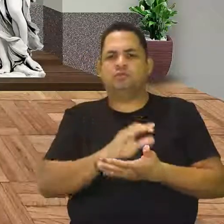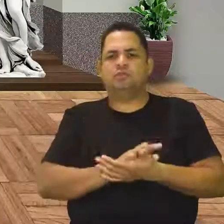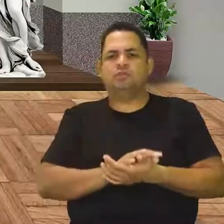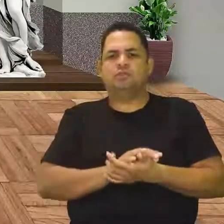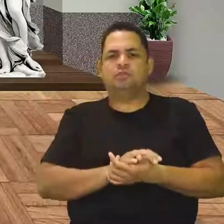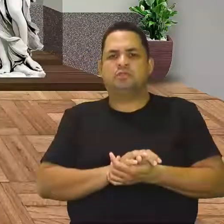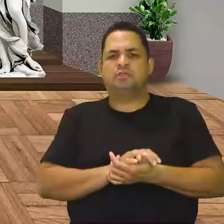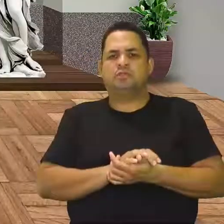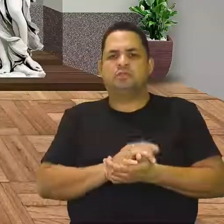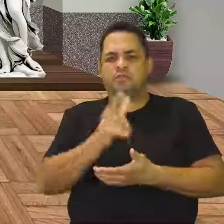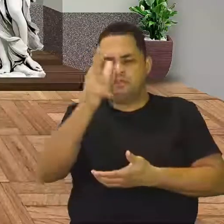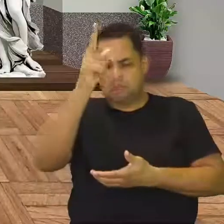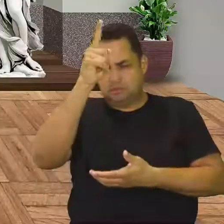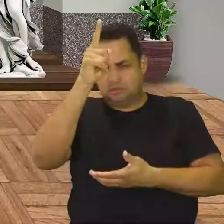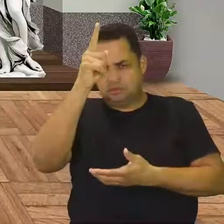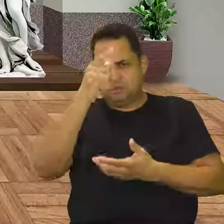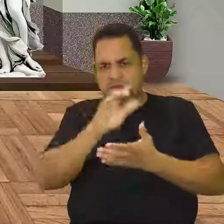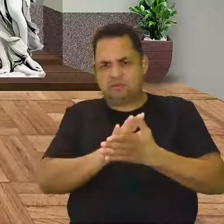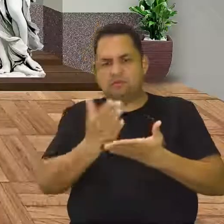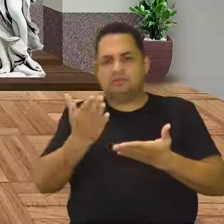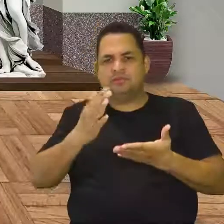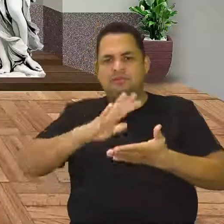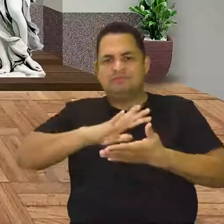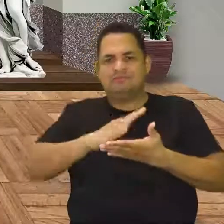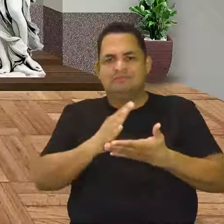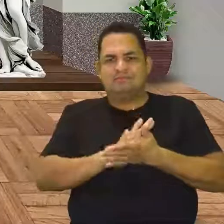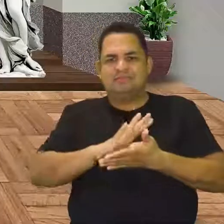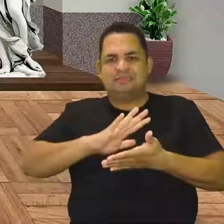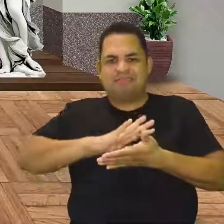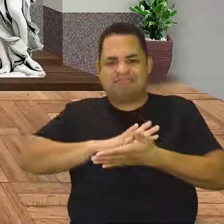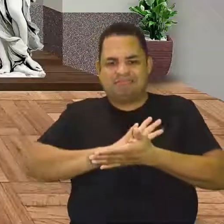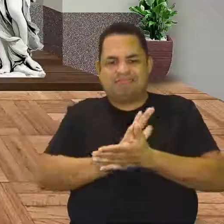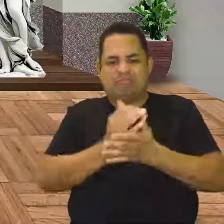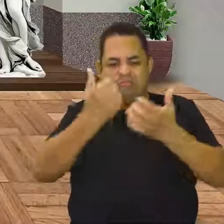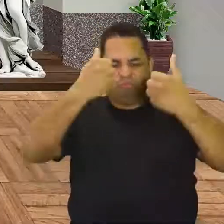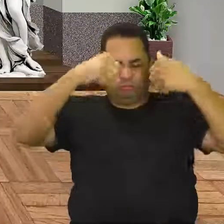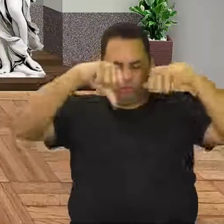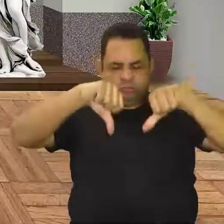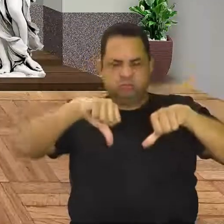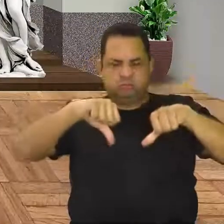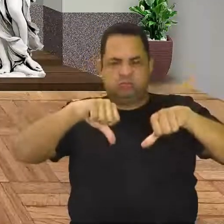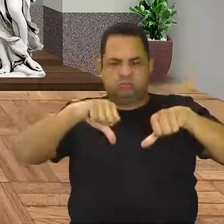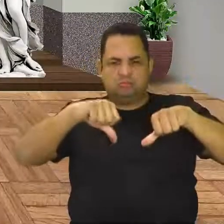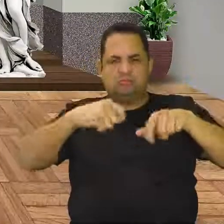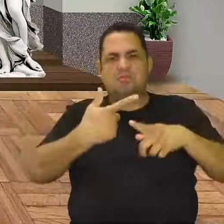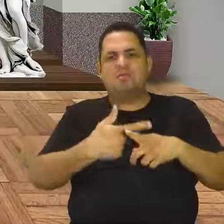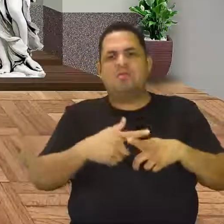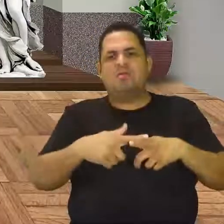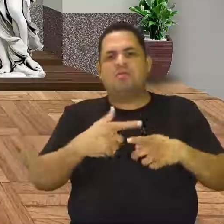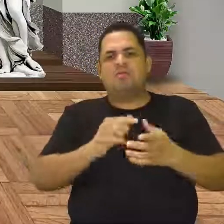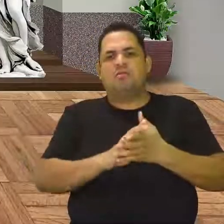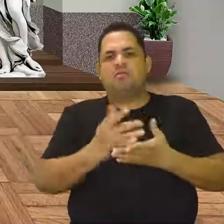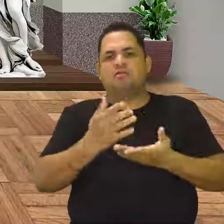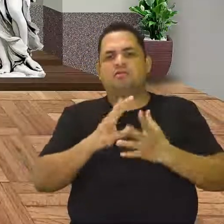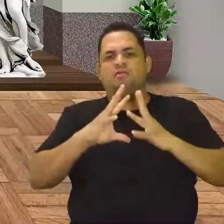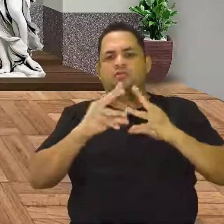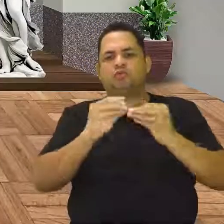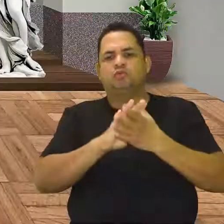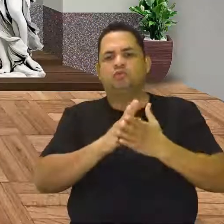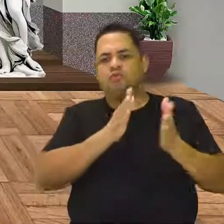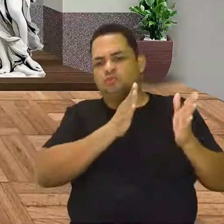Alemanha será mergulhada na pior crise de todos os tempos. É isso que você